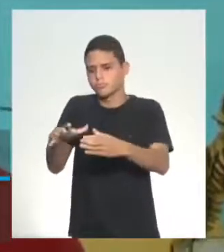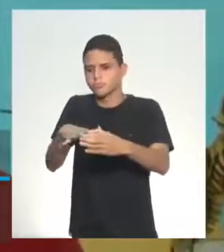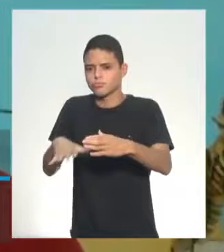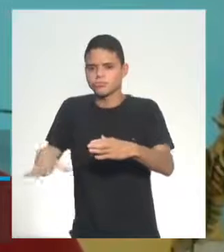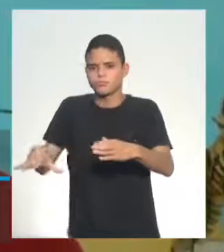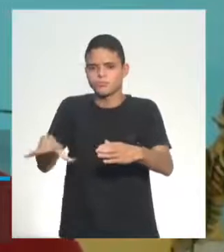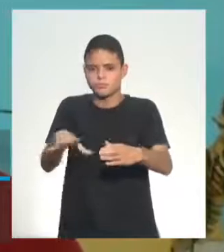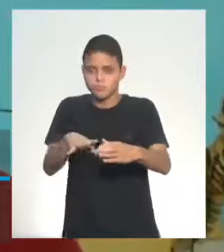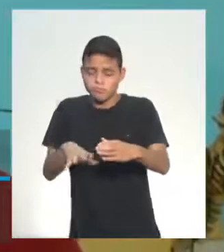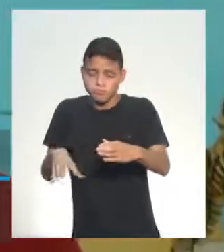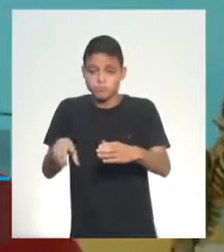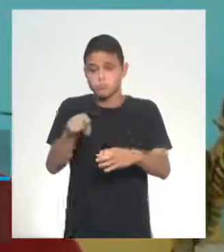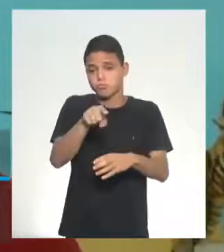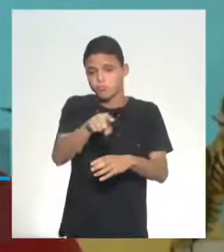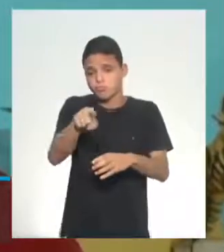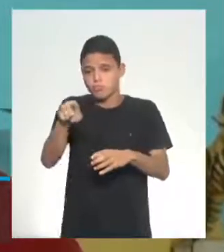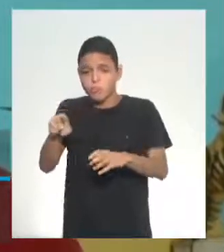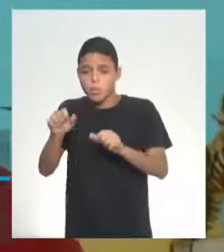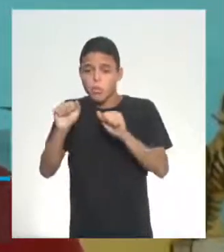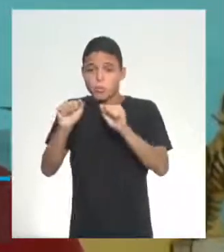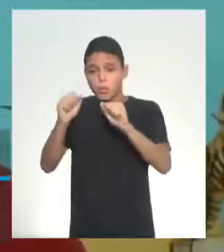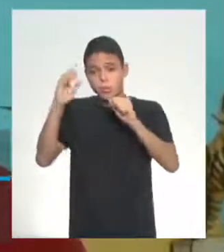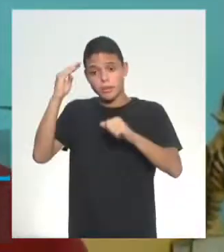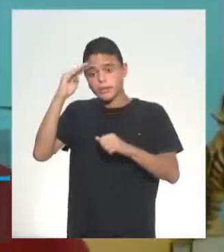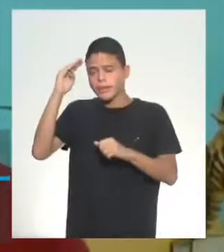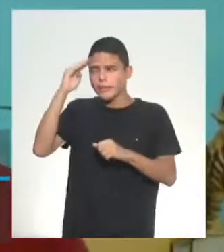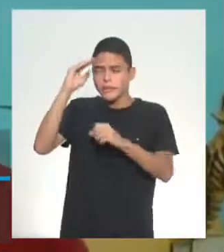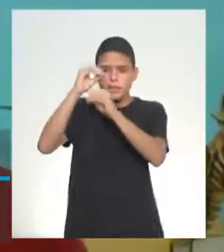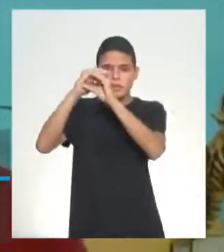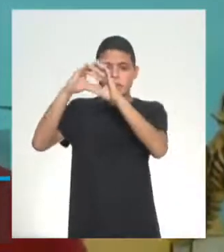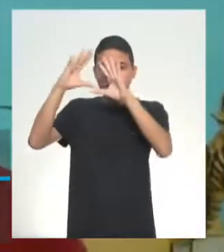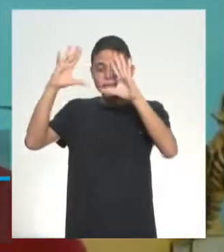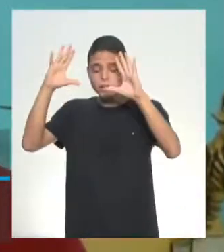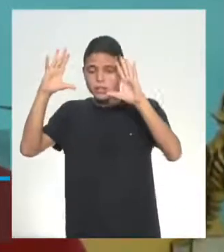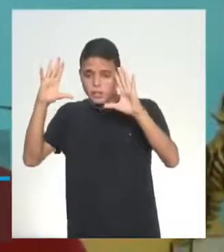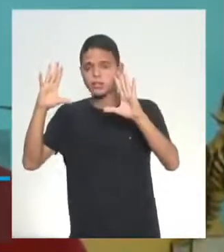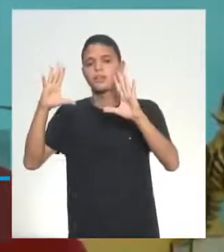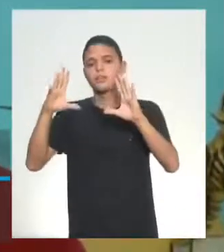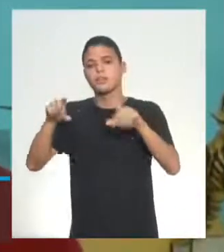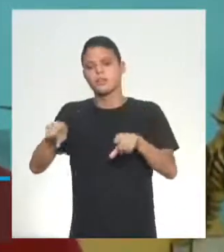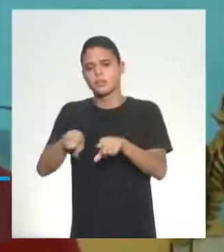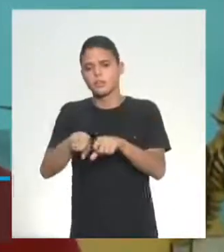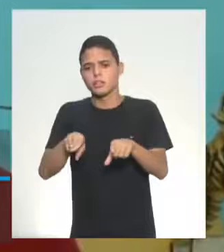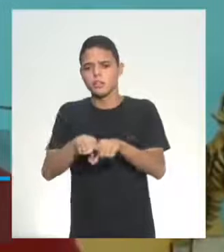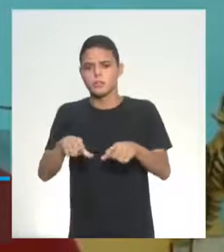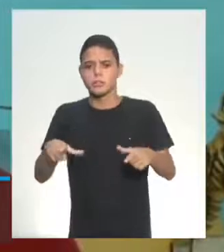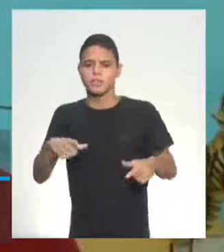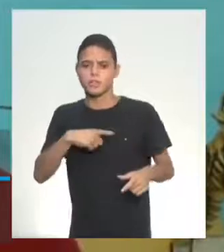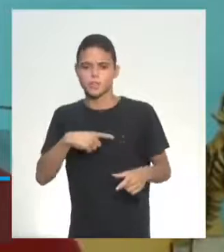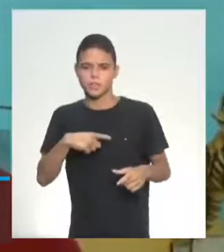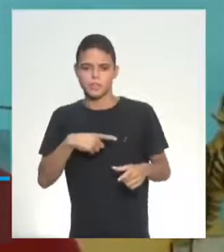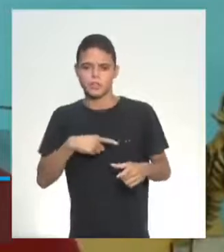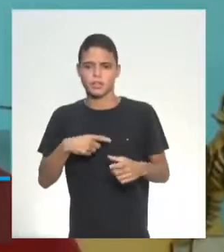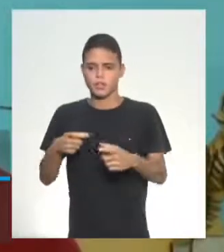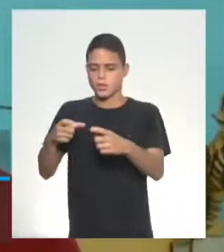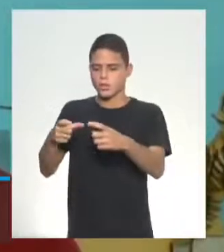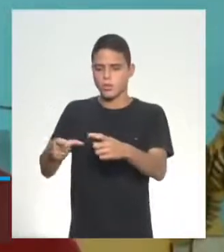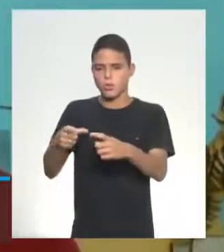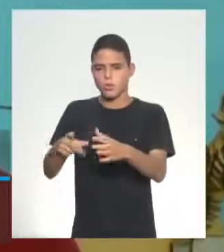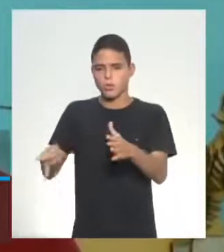para que você possa compreender o pensamento computacional. A gente também tem aqui um espaço chamado